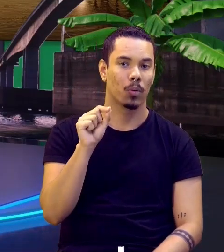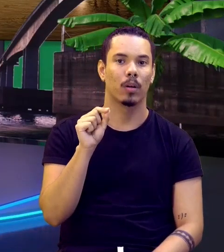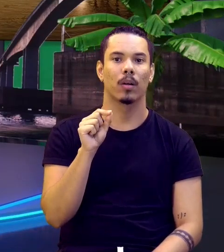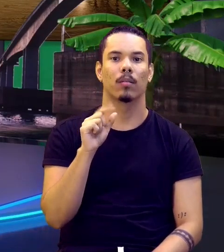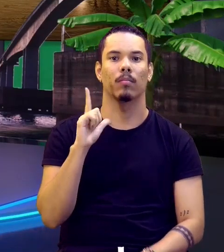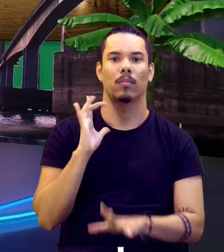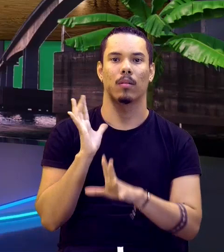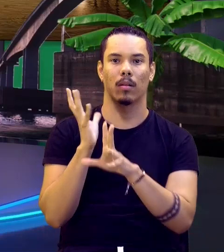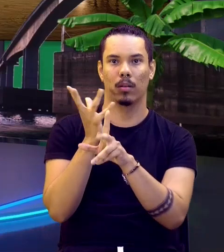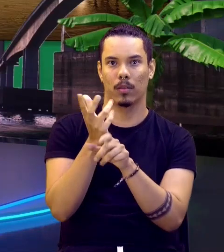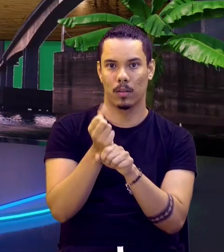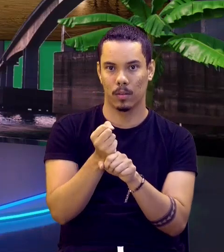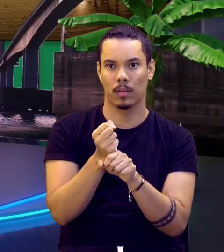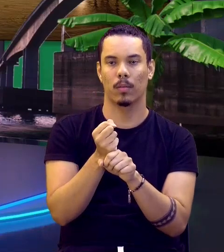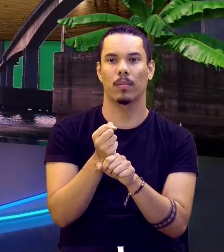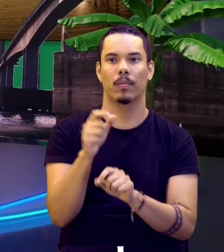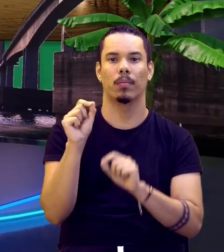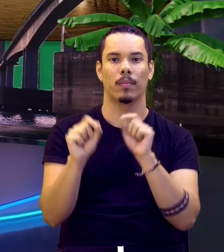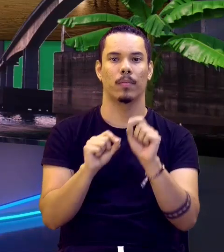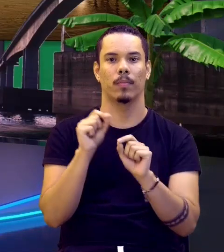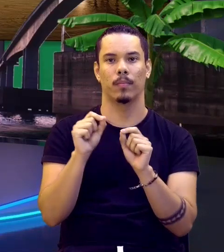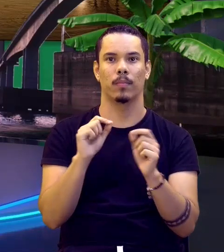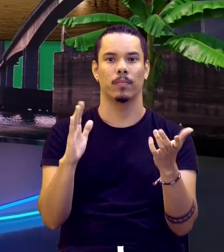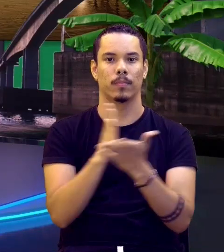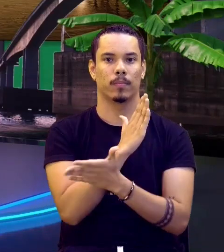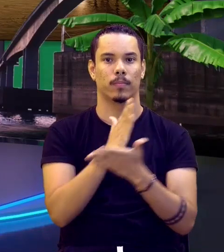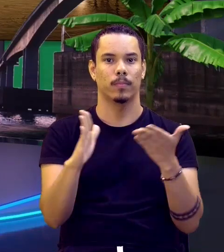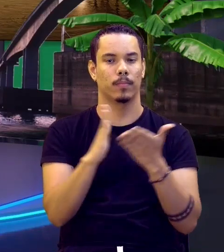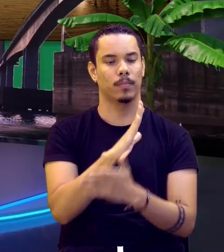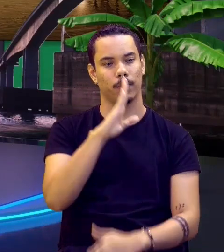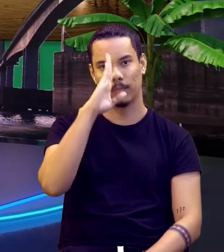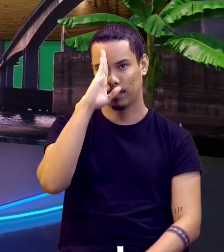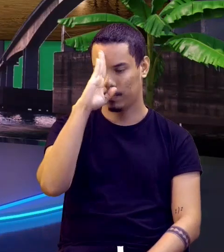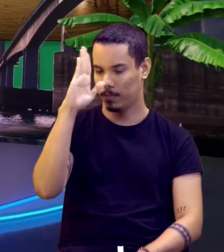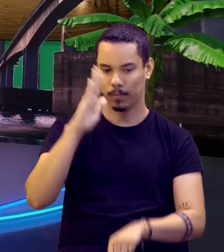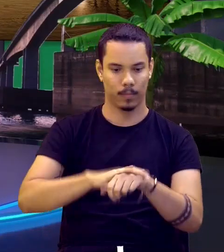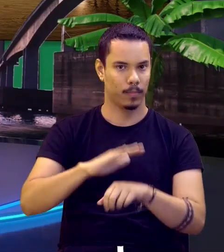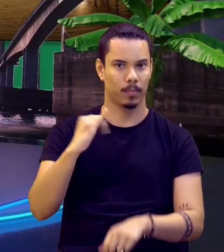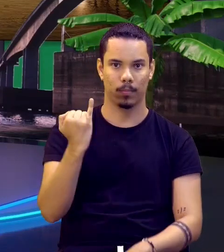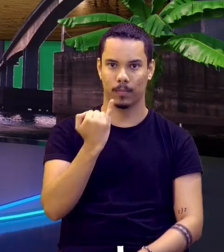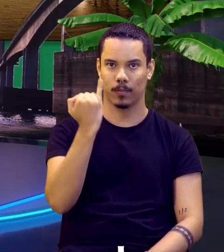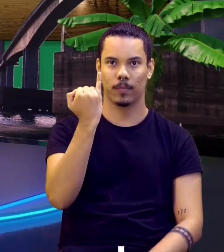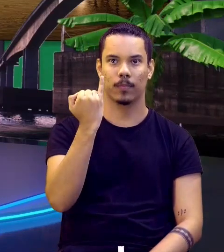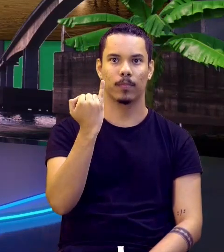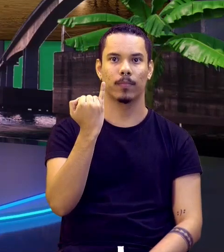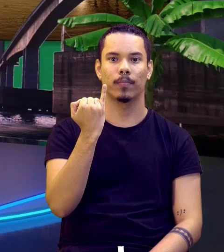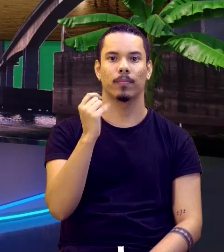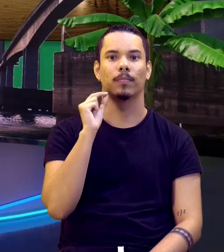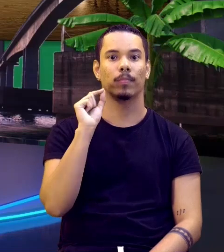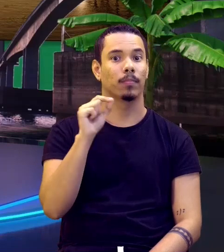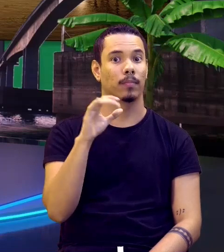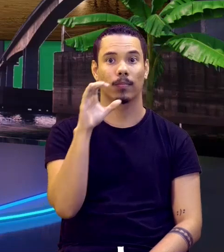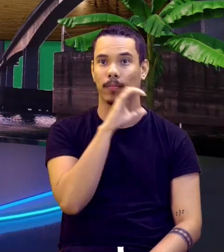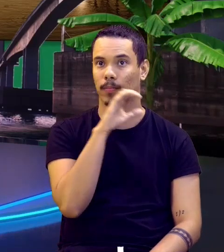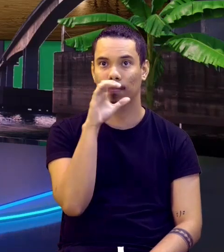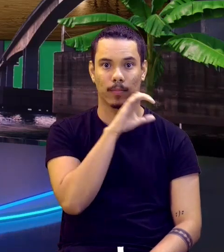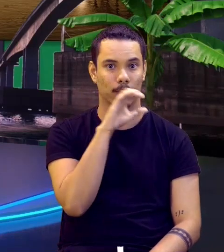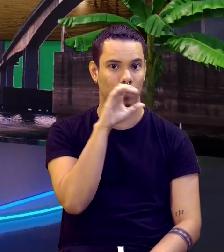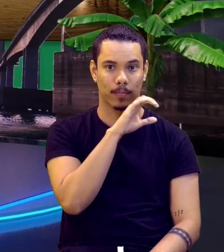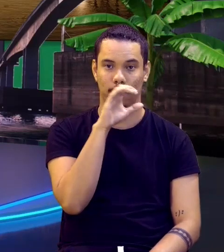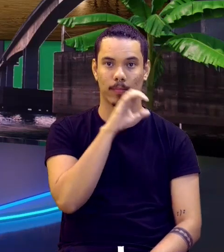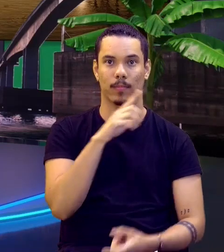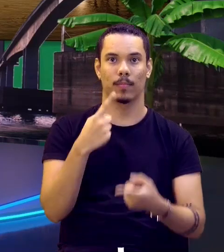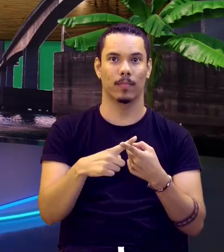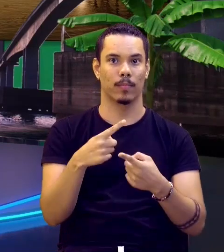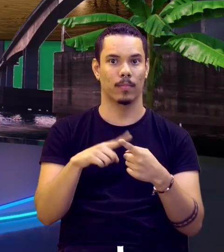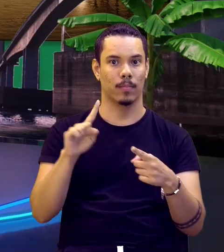revisar só aqueles pontos mais importantes. Exatamente. E é jogo rápido. É jogo rápido porque daqui a